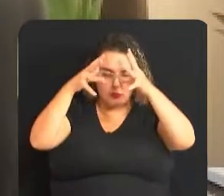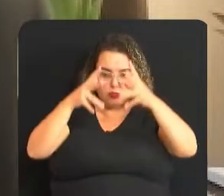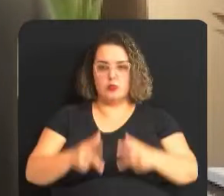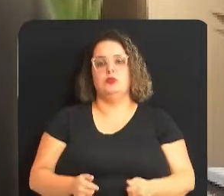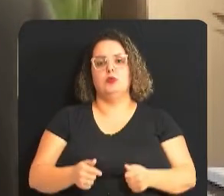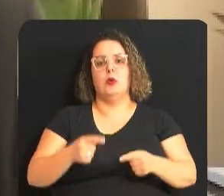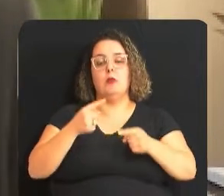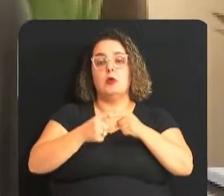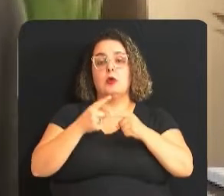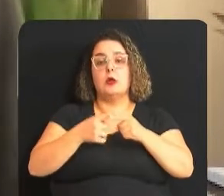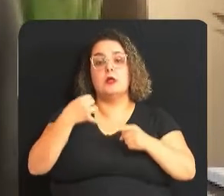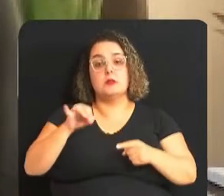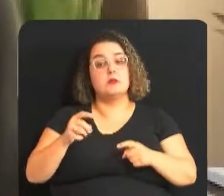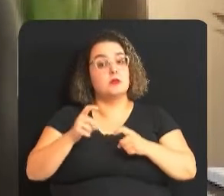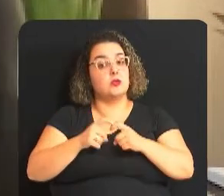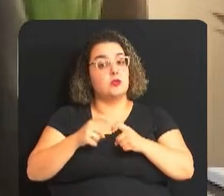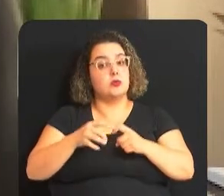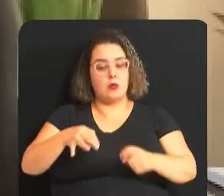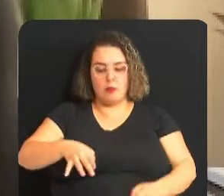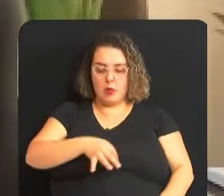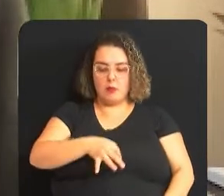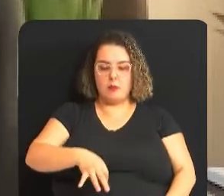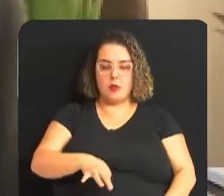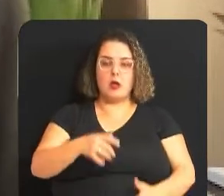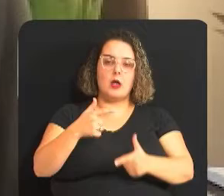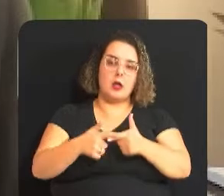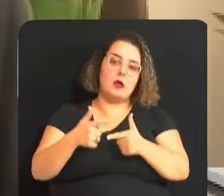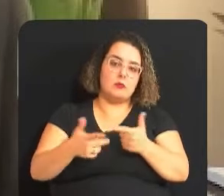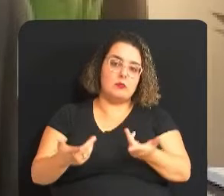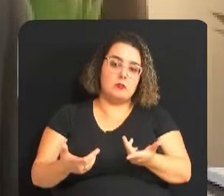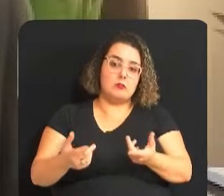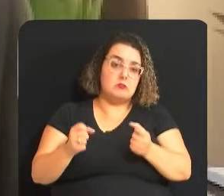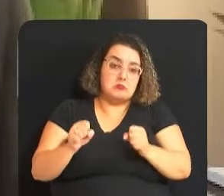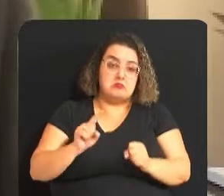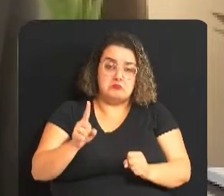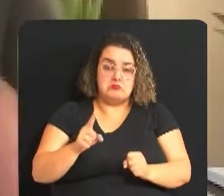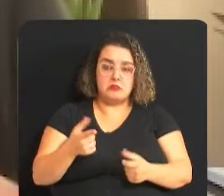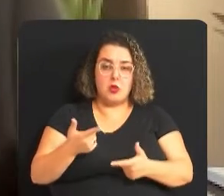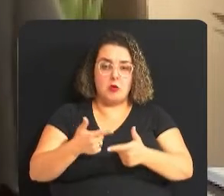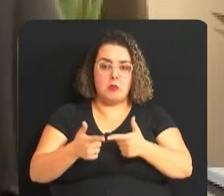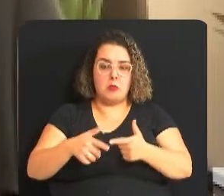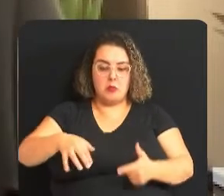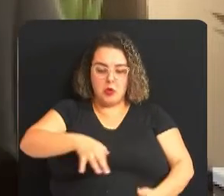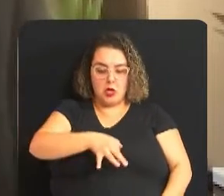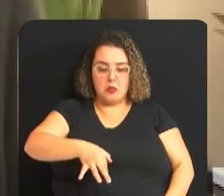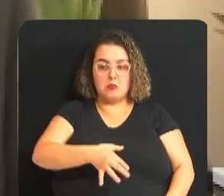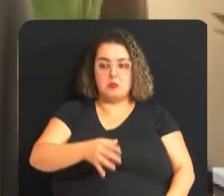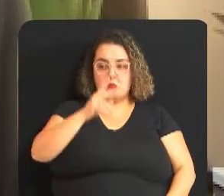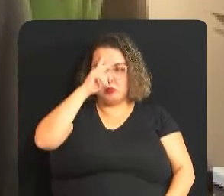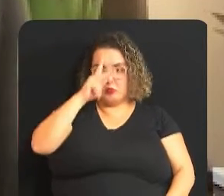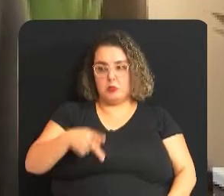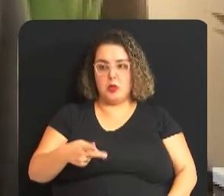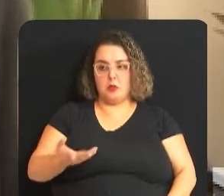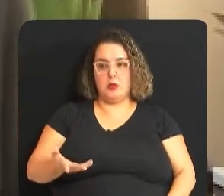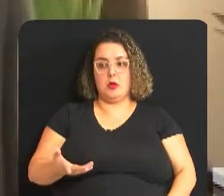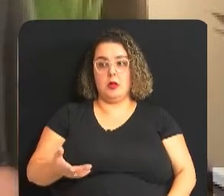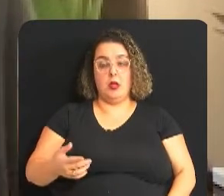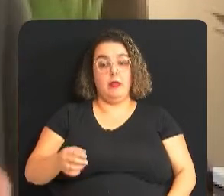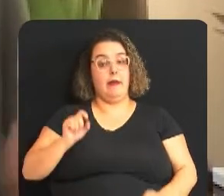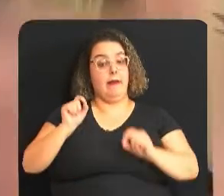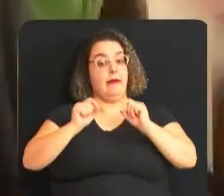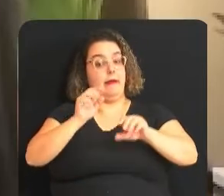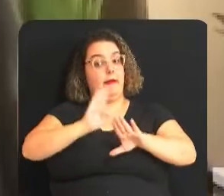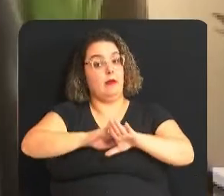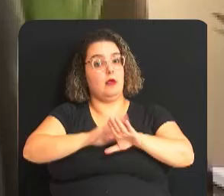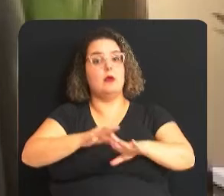Porque se você for no médico do intestino, aquele problema pode não ser do intestino. Tá? Quem reclama é o intestino, mas o